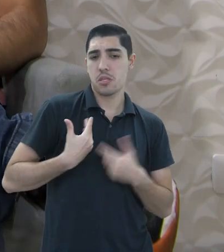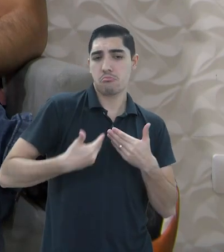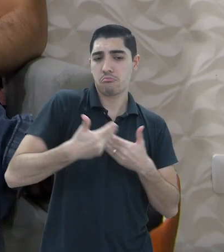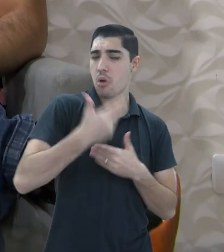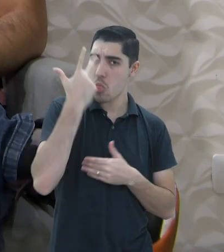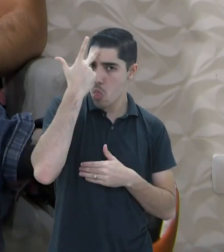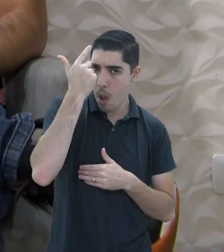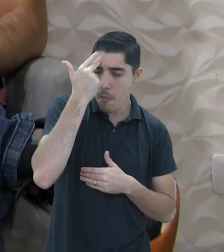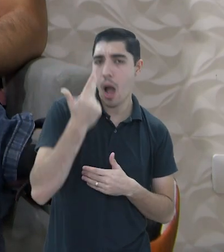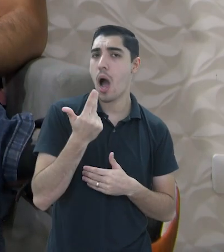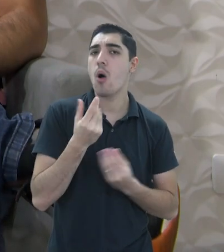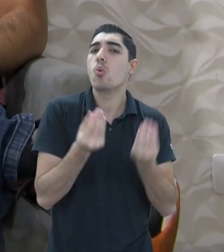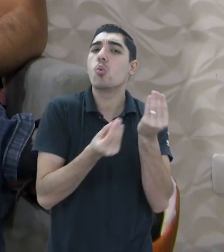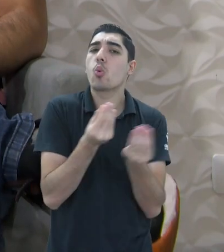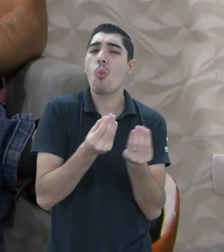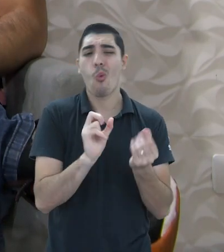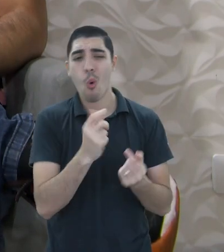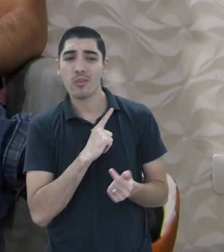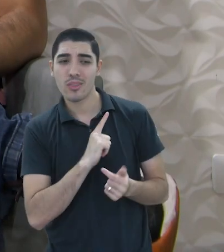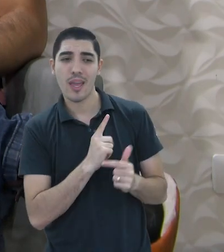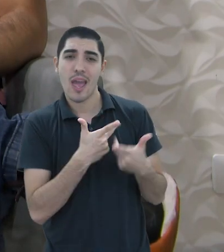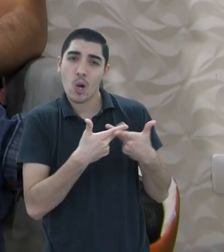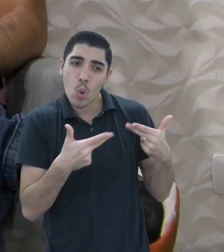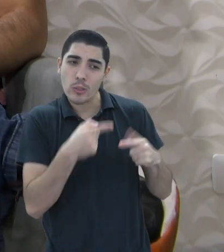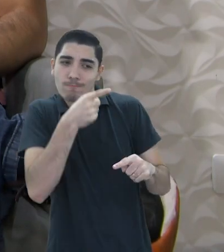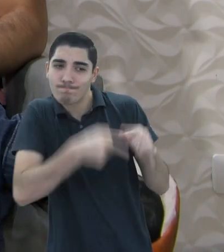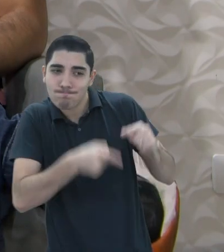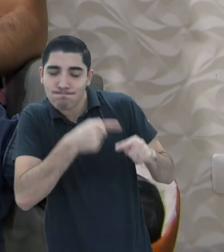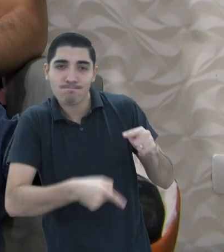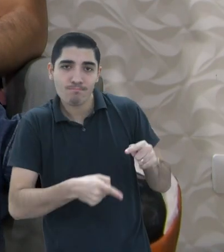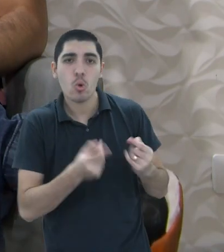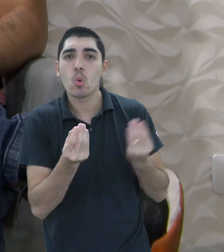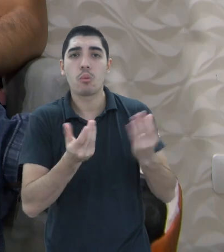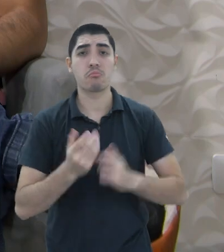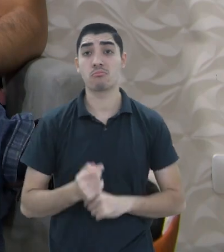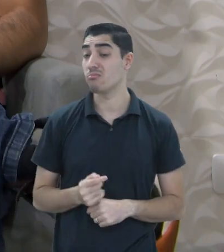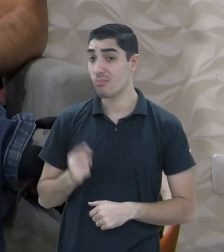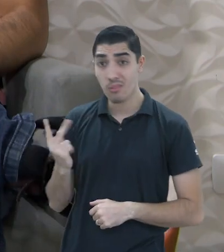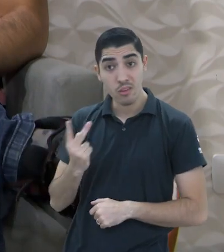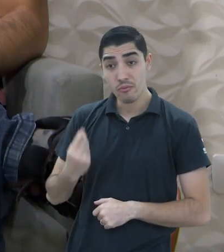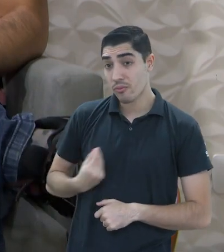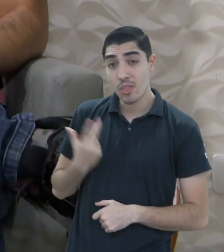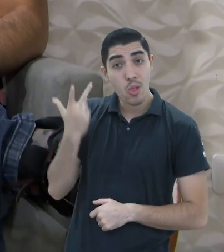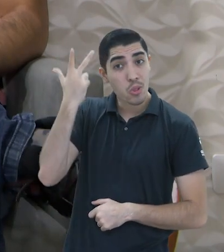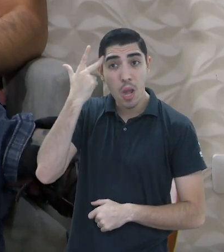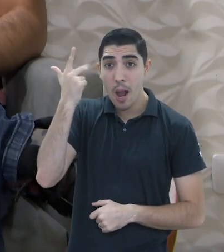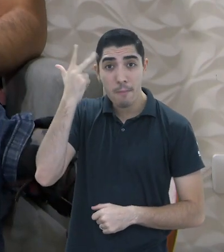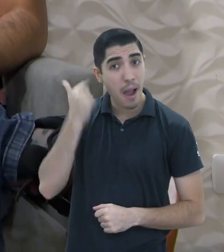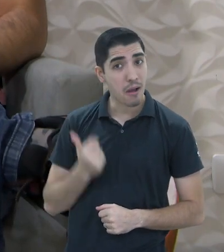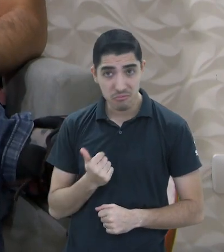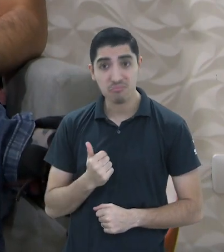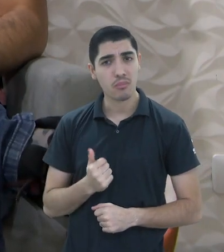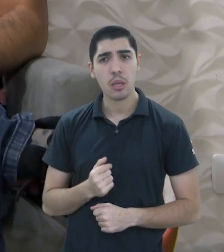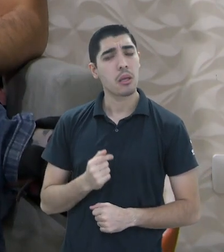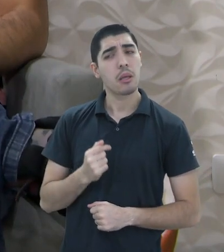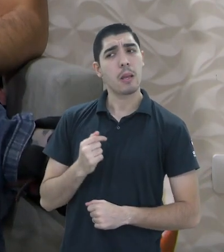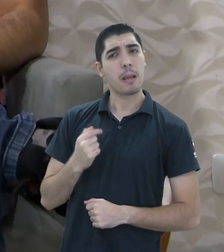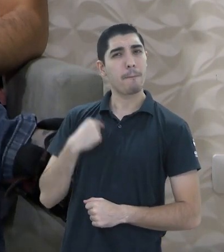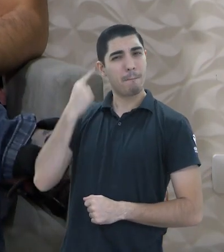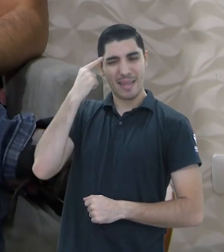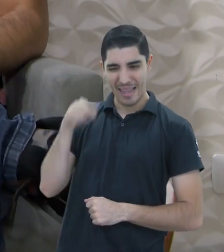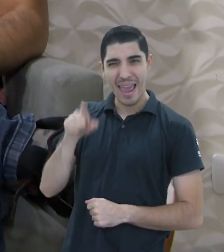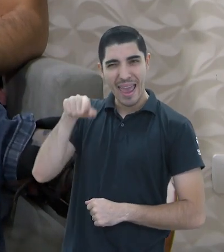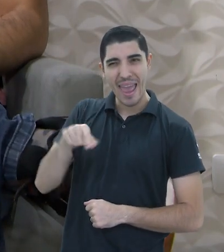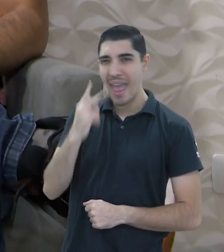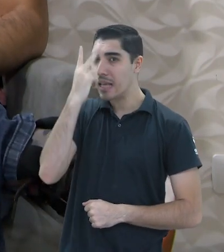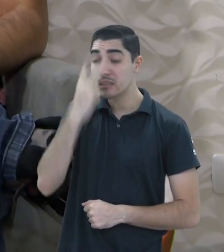ou elas ainda se divertem normalmente, brincam, enfim? Como é que é o dia a dia? Não impede nada. Assim, pra falar a verdade, nem parece